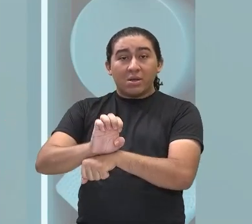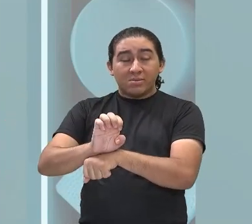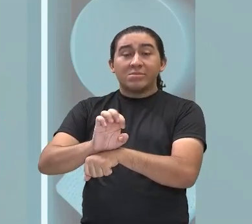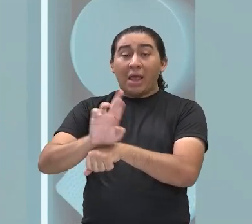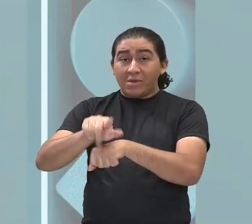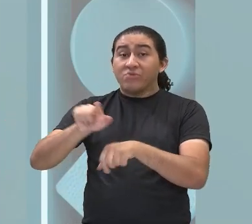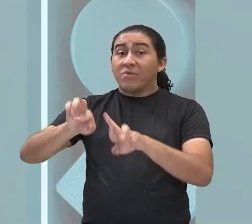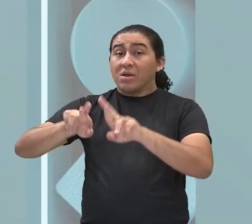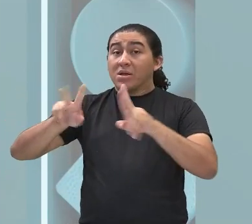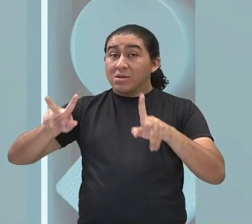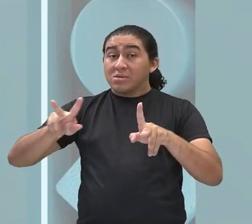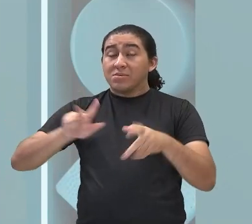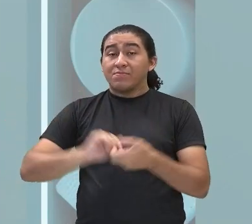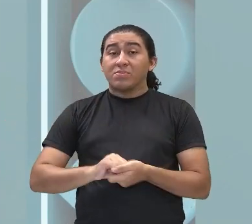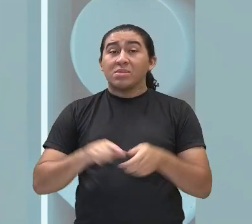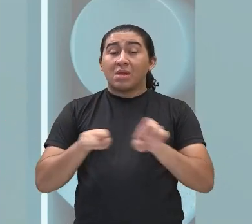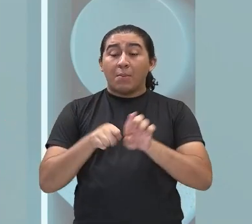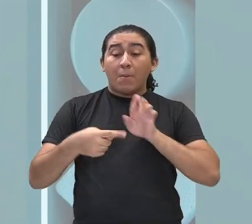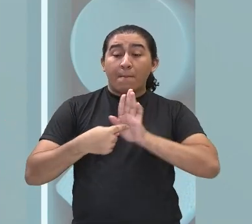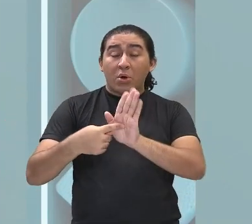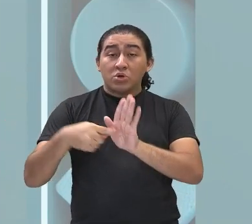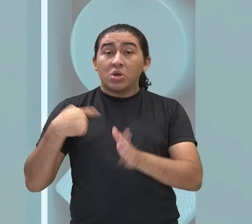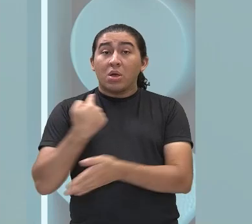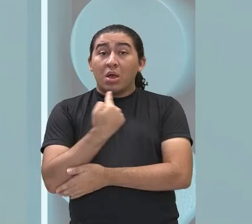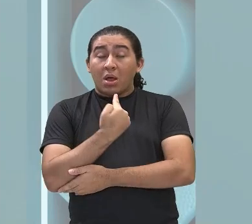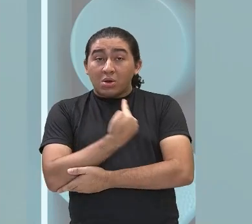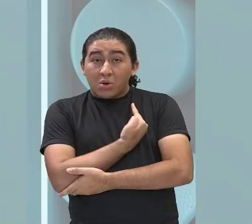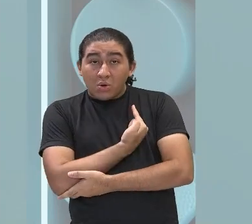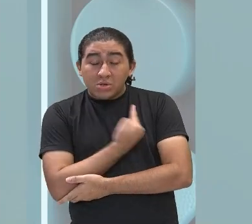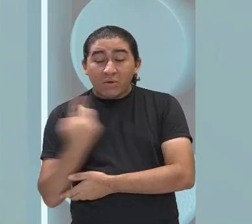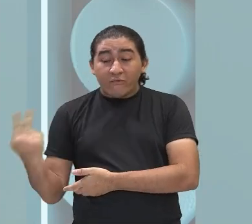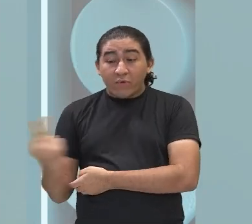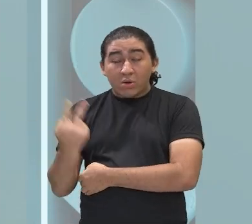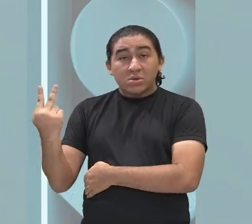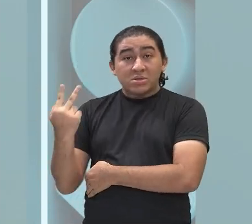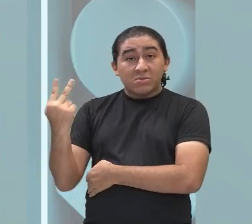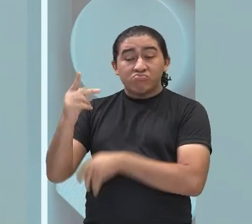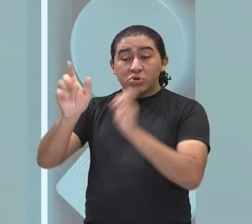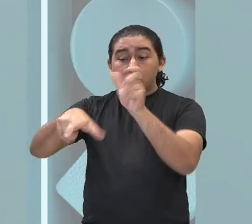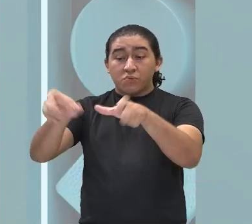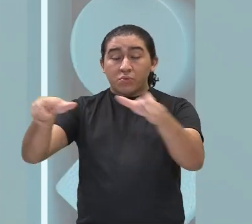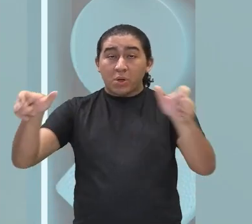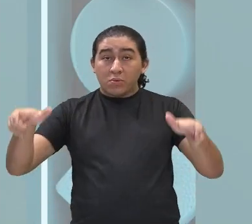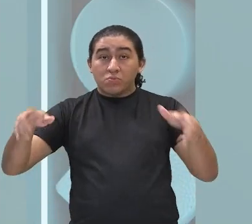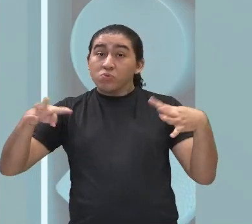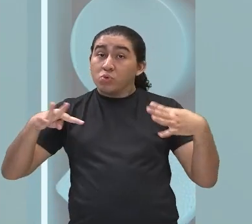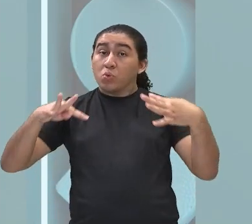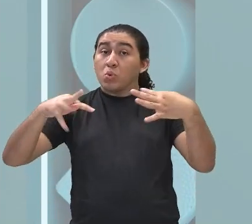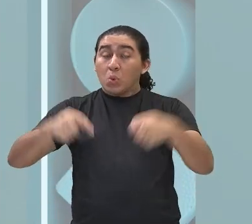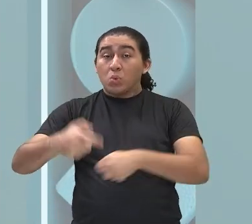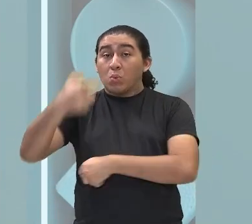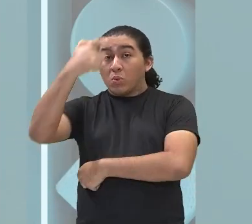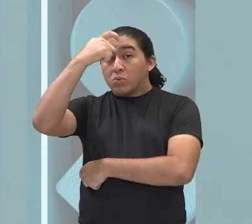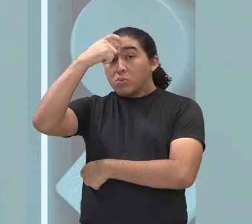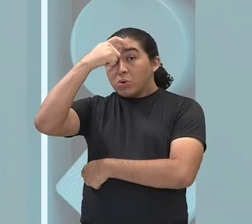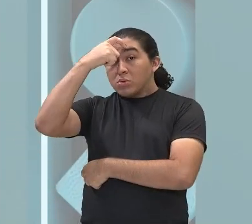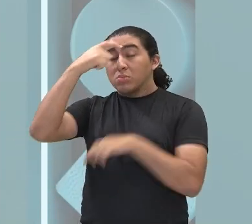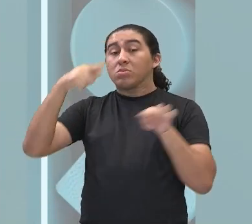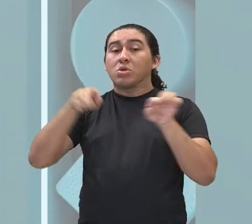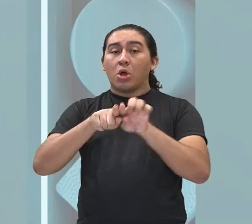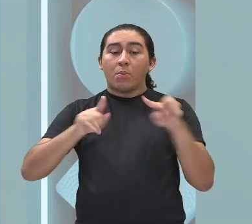claro, traz a nossa singularidade, trazendo a valorização de todo esse conhecimento, de toda